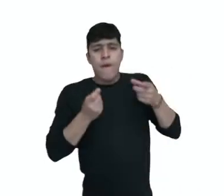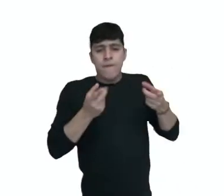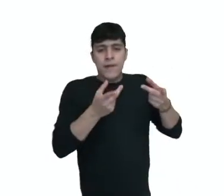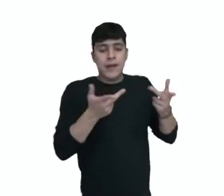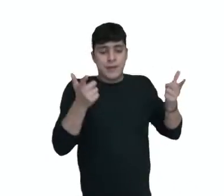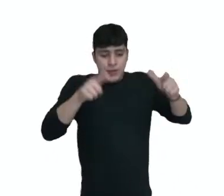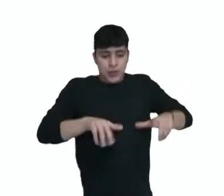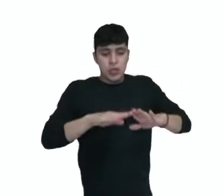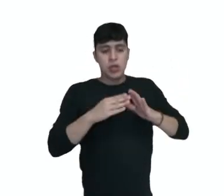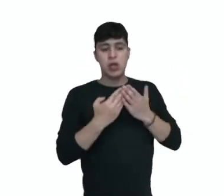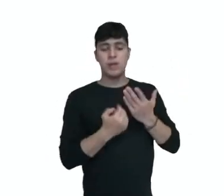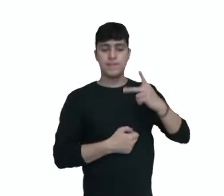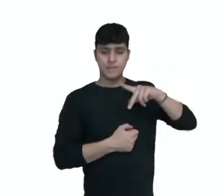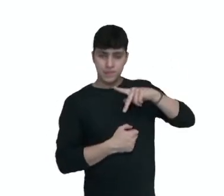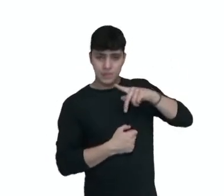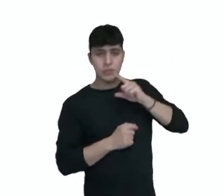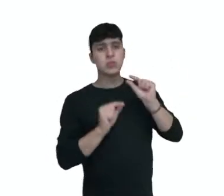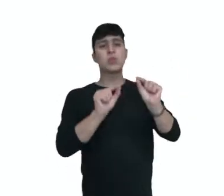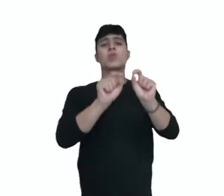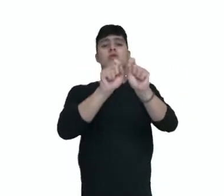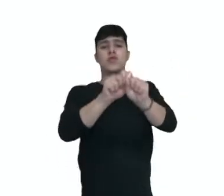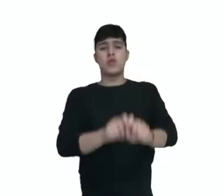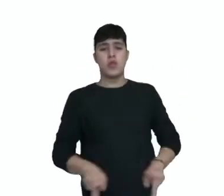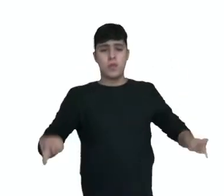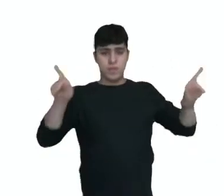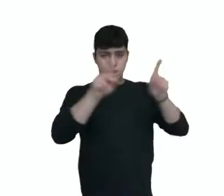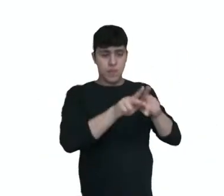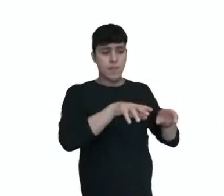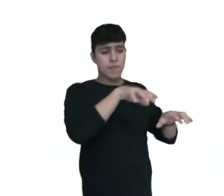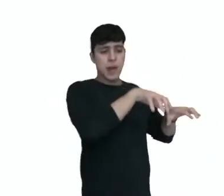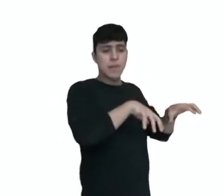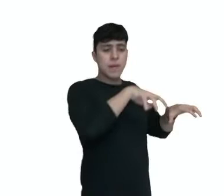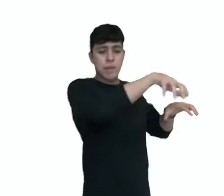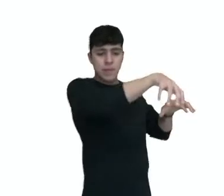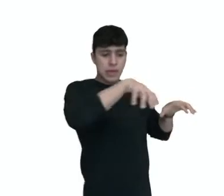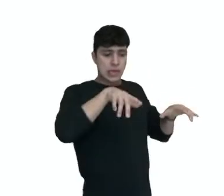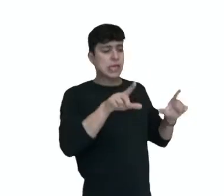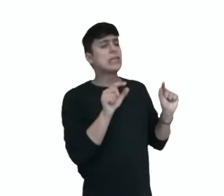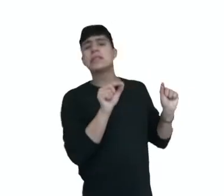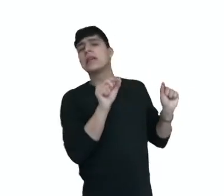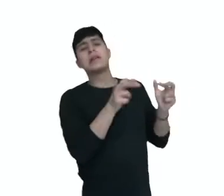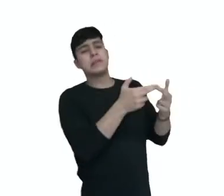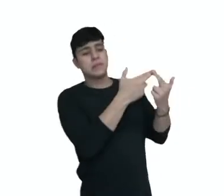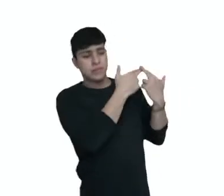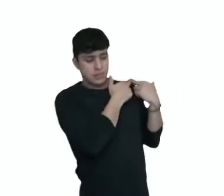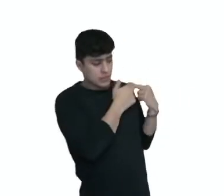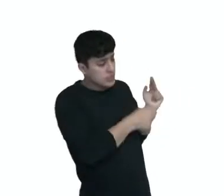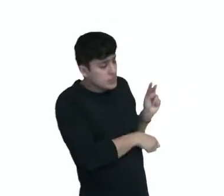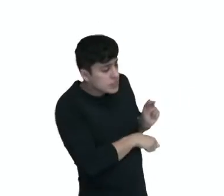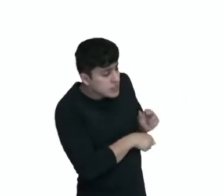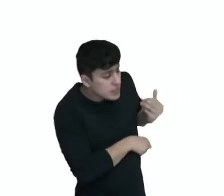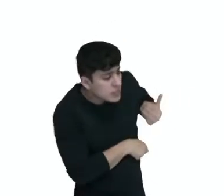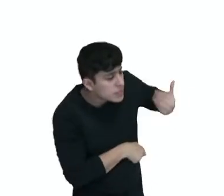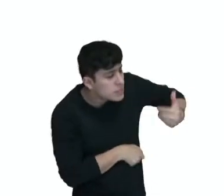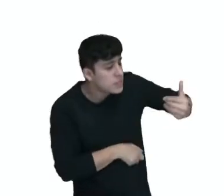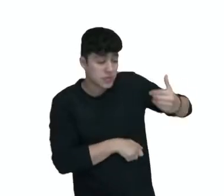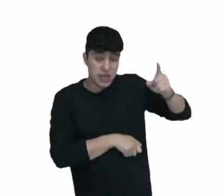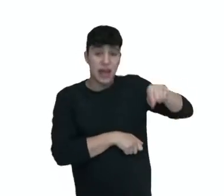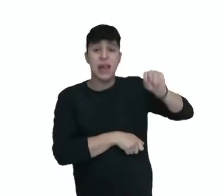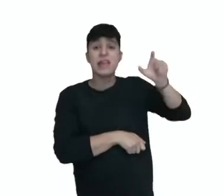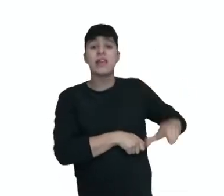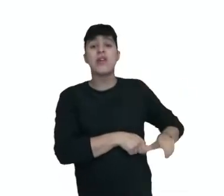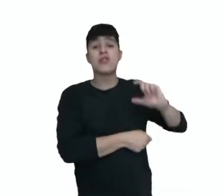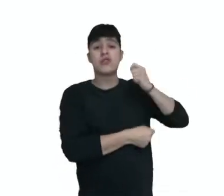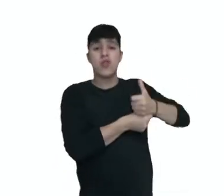escolas particulares, shopping centers. Os responsáveis pela manutenção e preservação locais são os